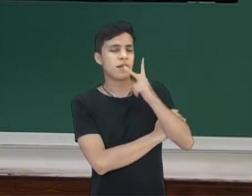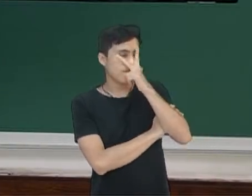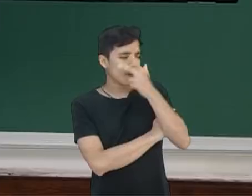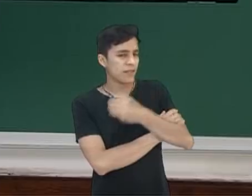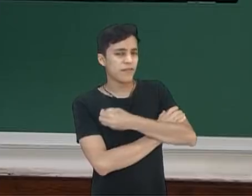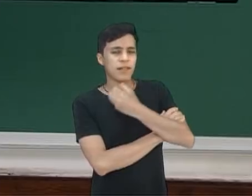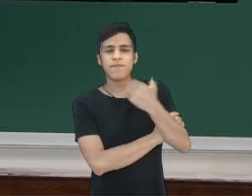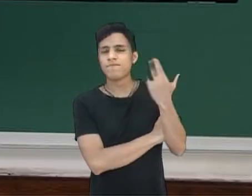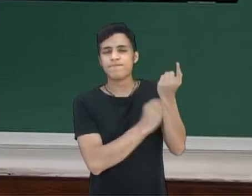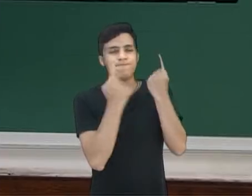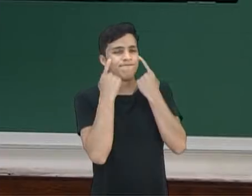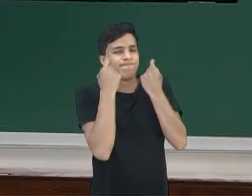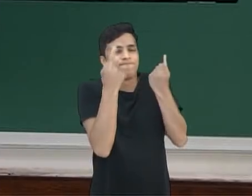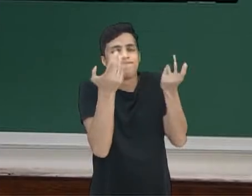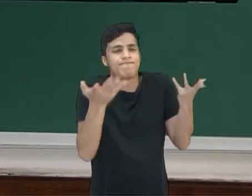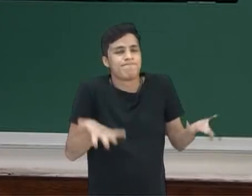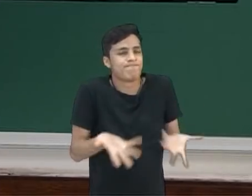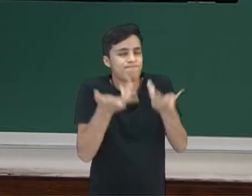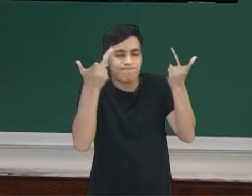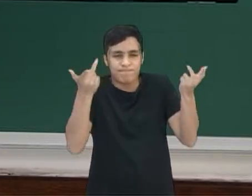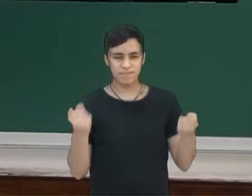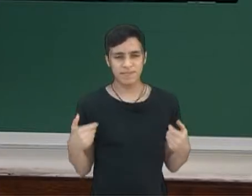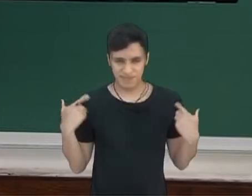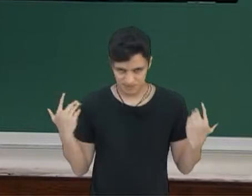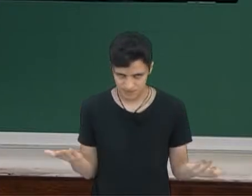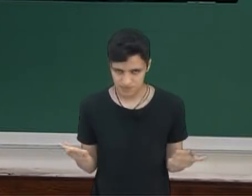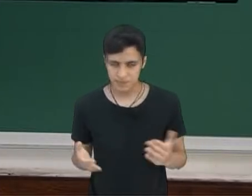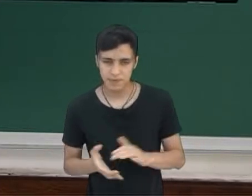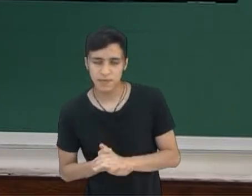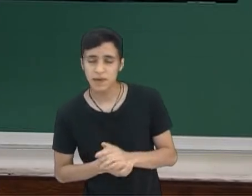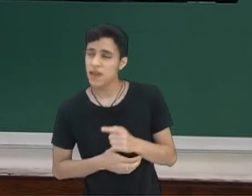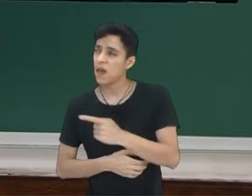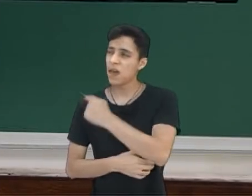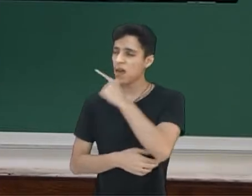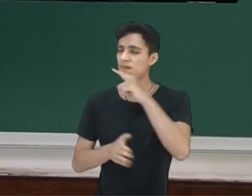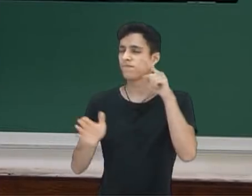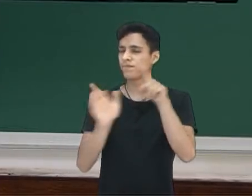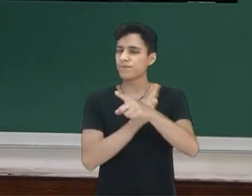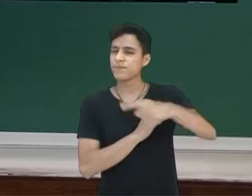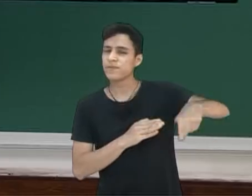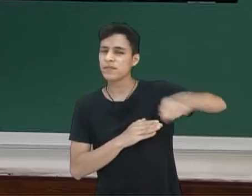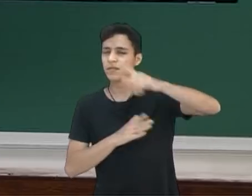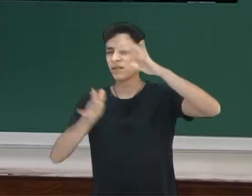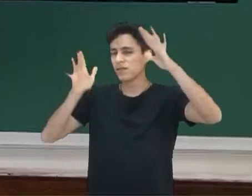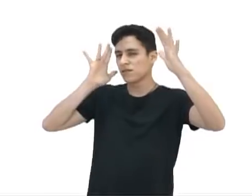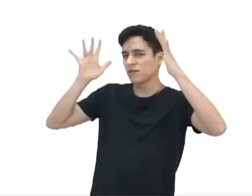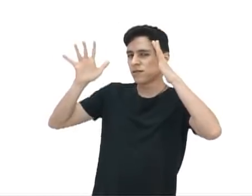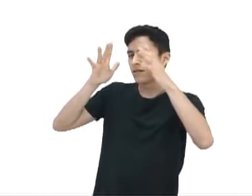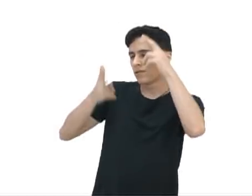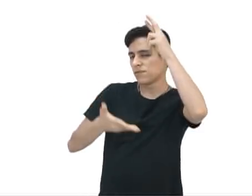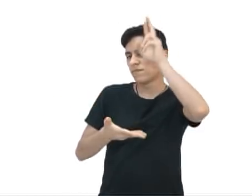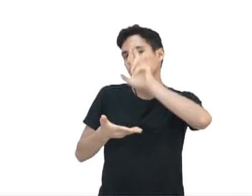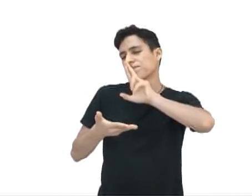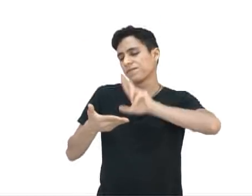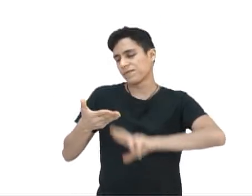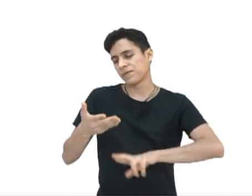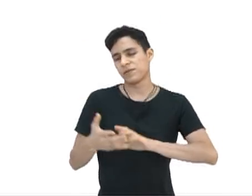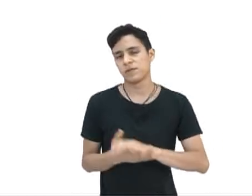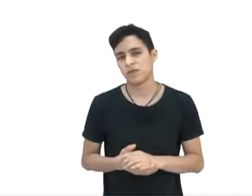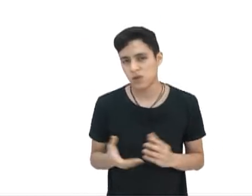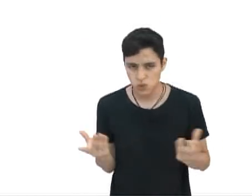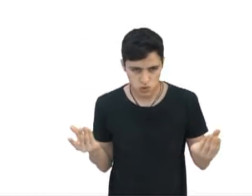interessante. E aí, uma questão para você pensar um pouquinho e responder aí. Olha só. Como então